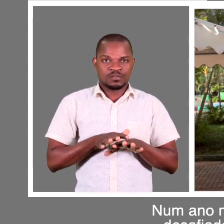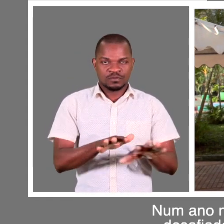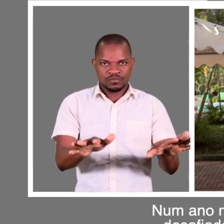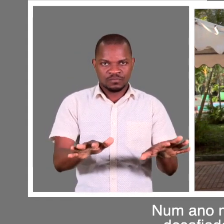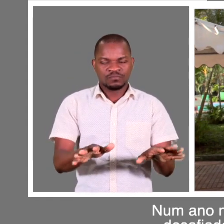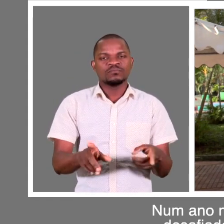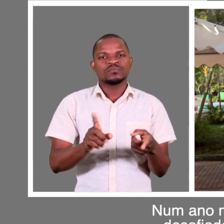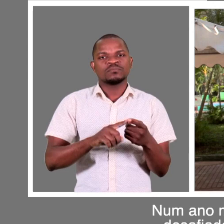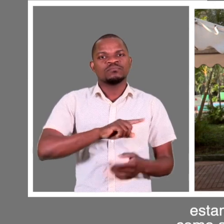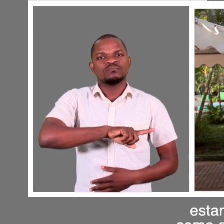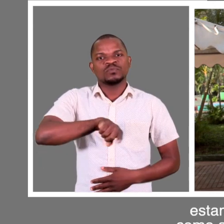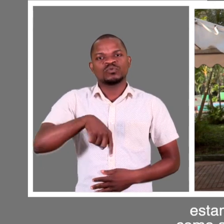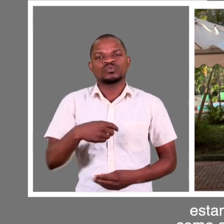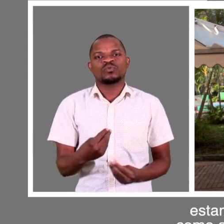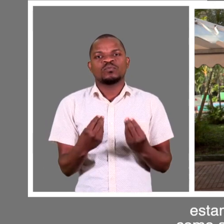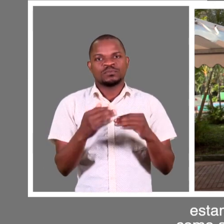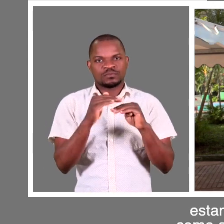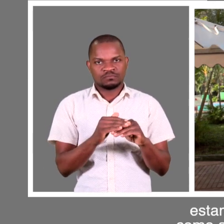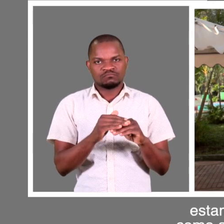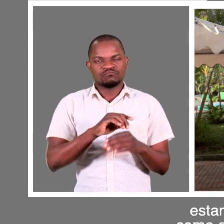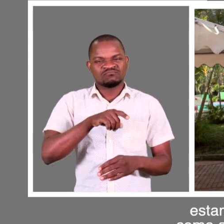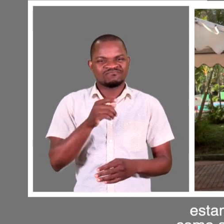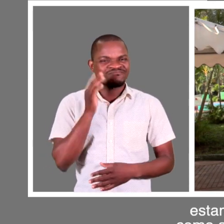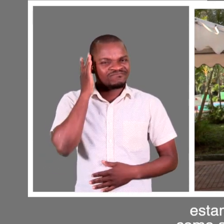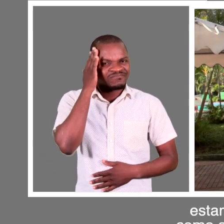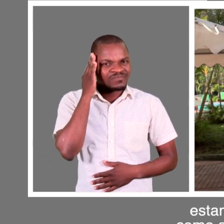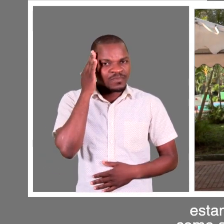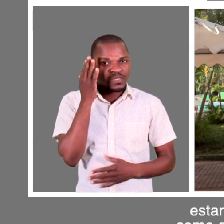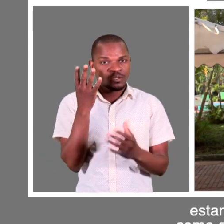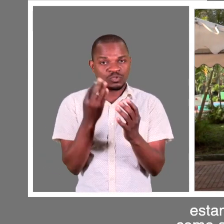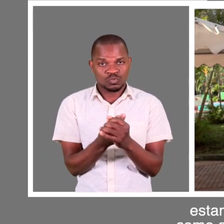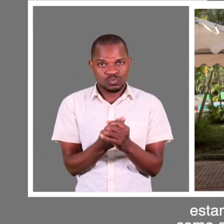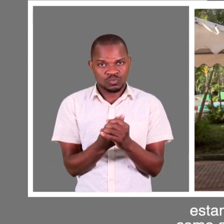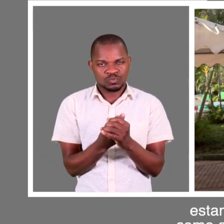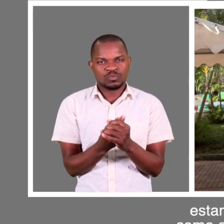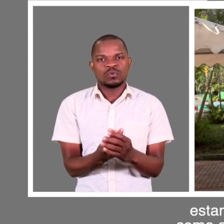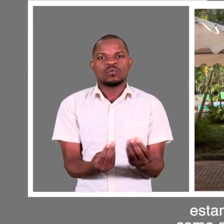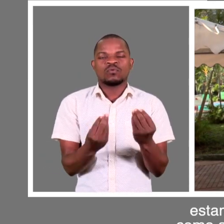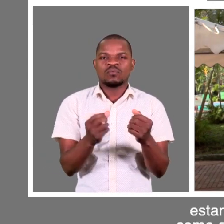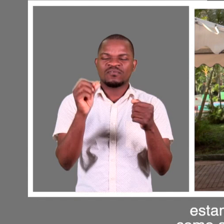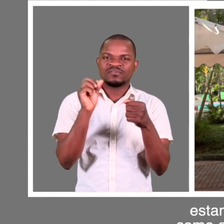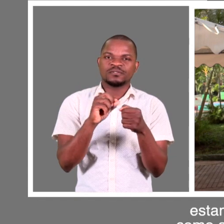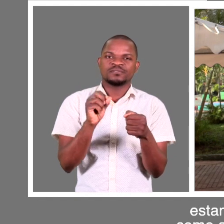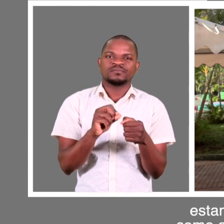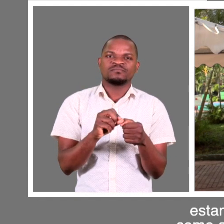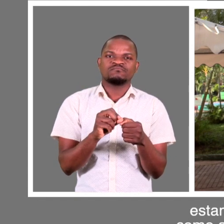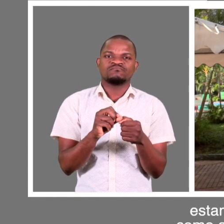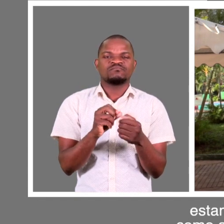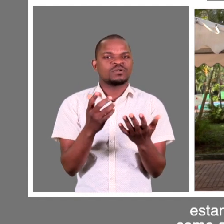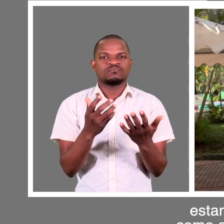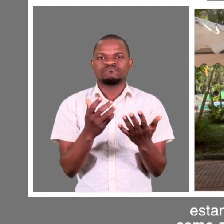do Covid-19, então aqui também estamos a estudar em conjunto como,